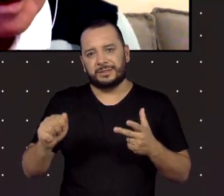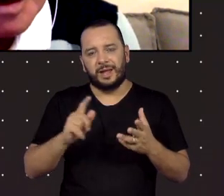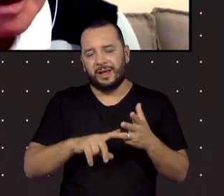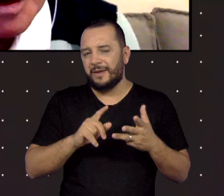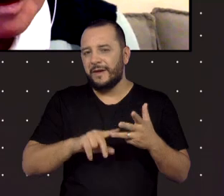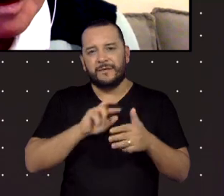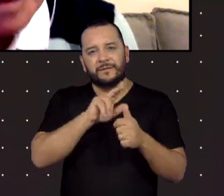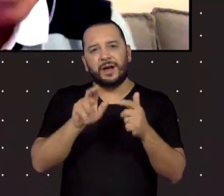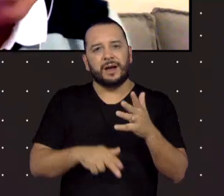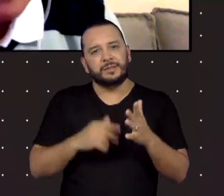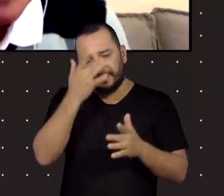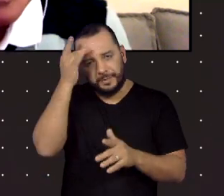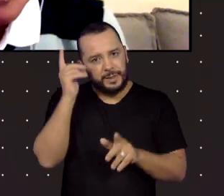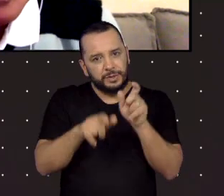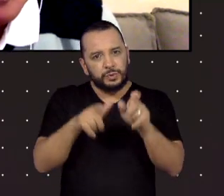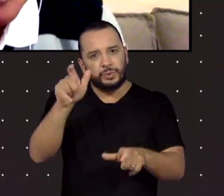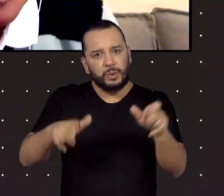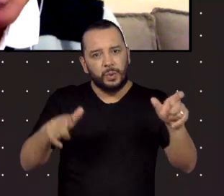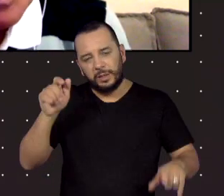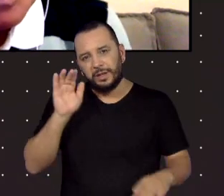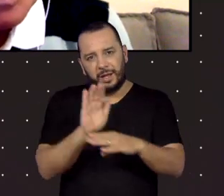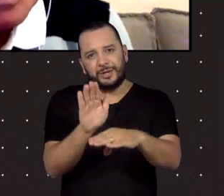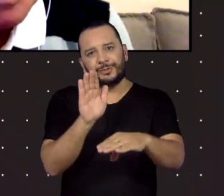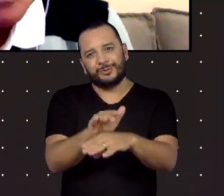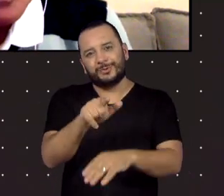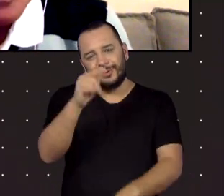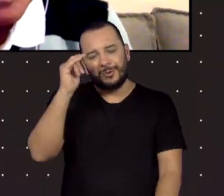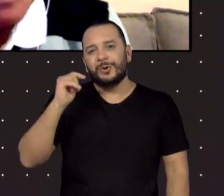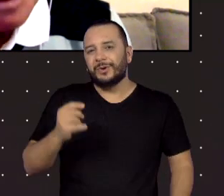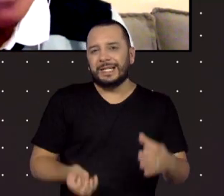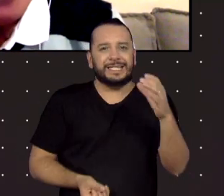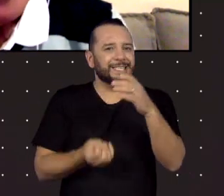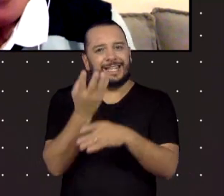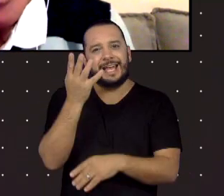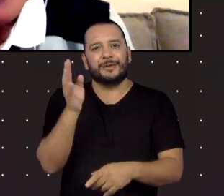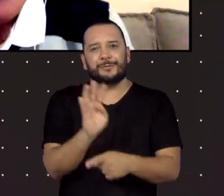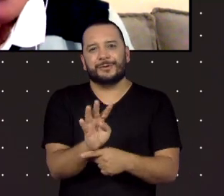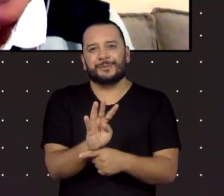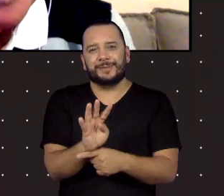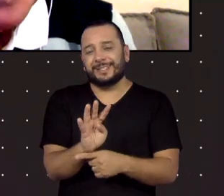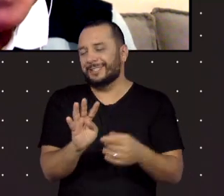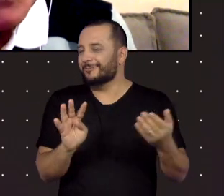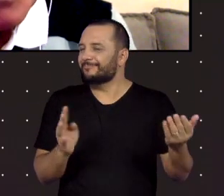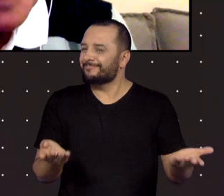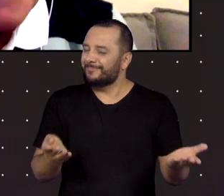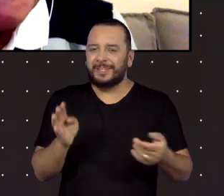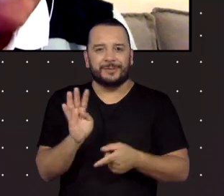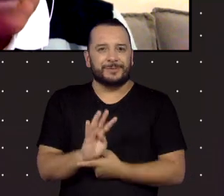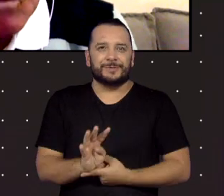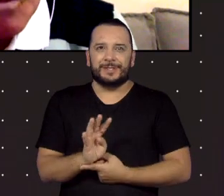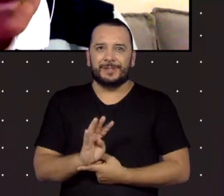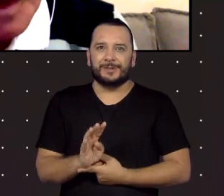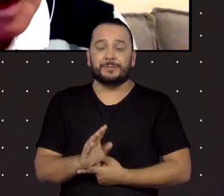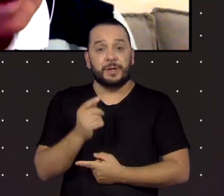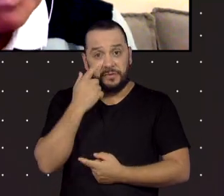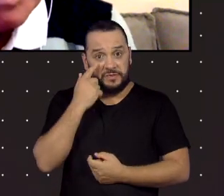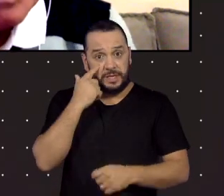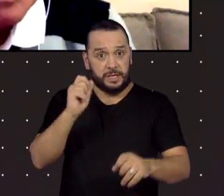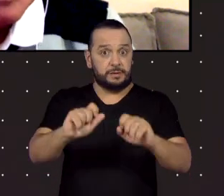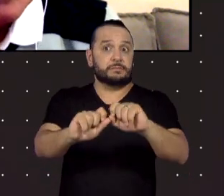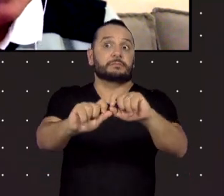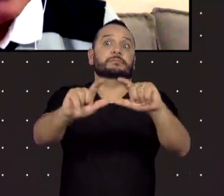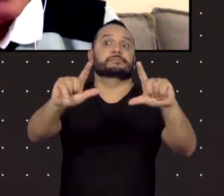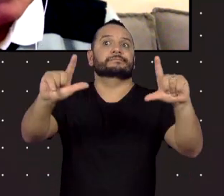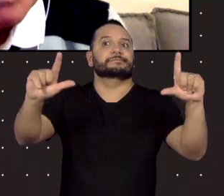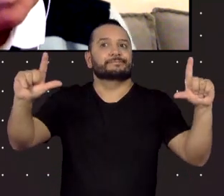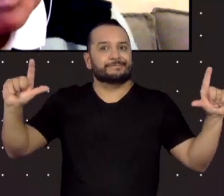que colaboraram e ajudaram na realização. E o filme aí está, revi em tela grande, há